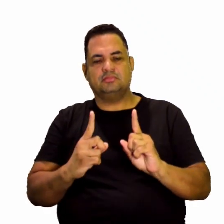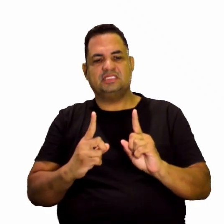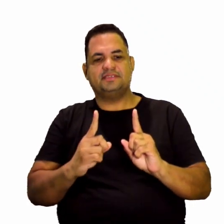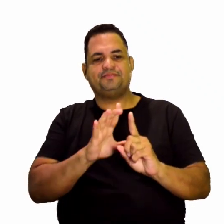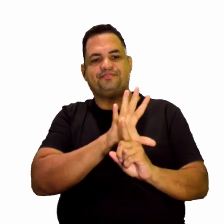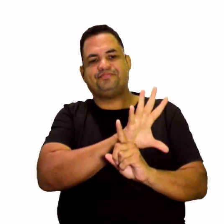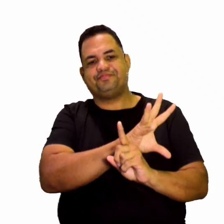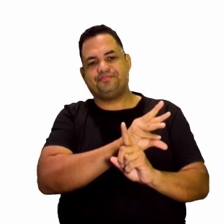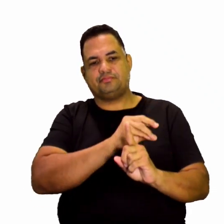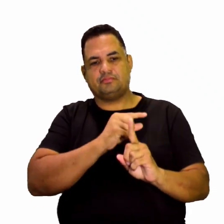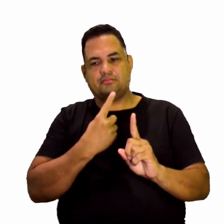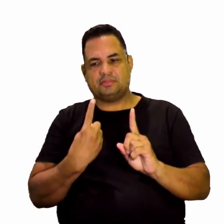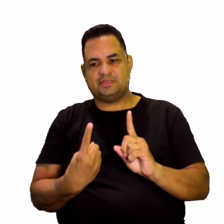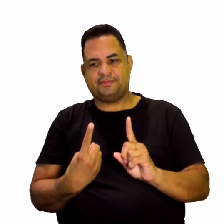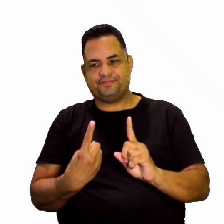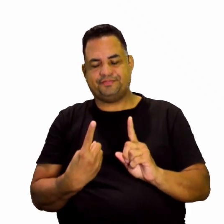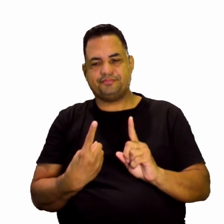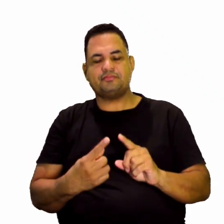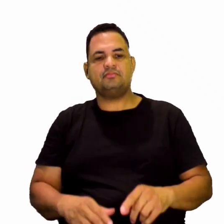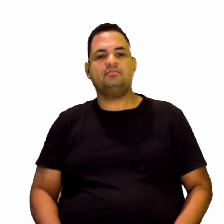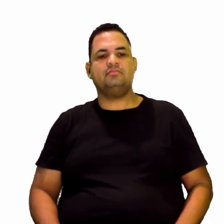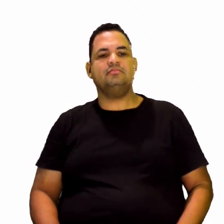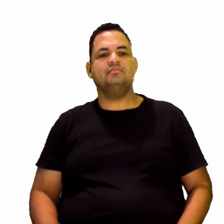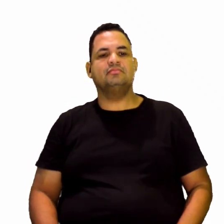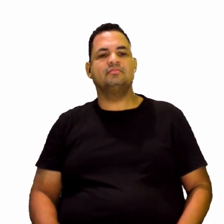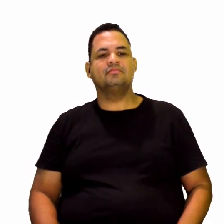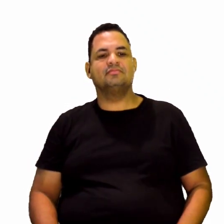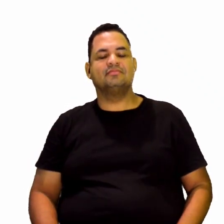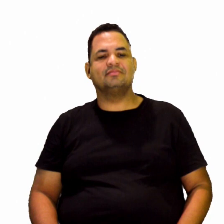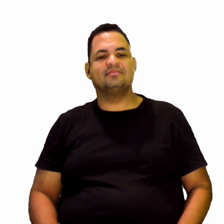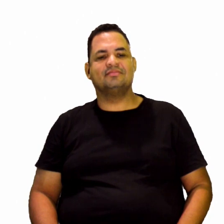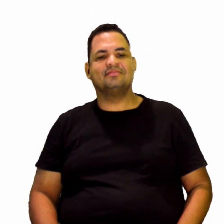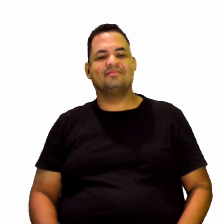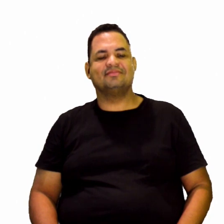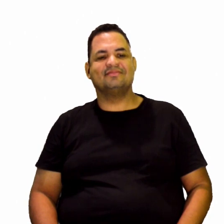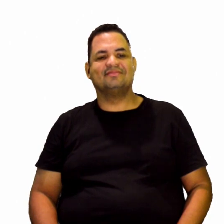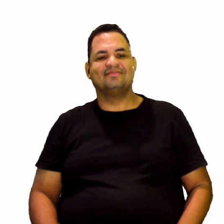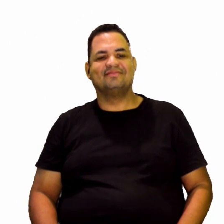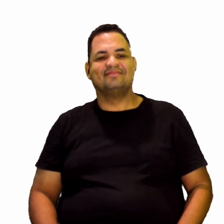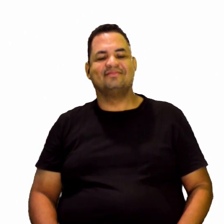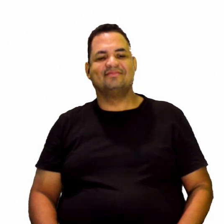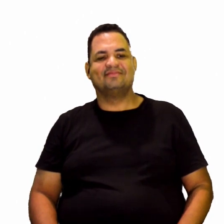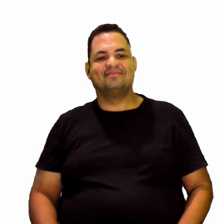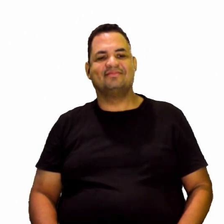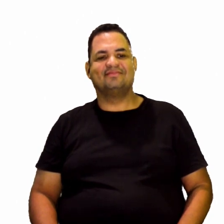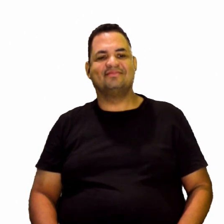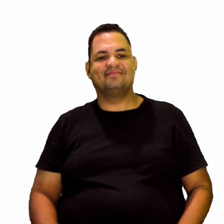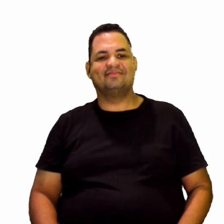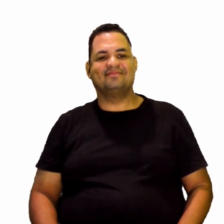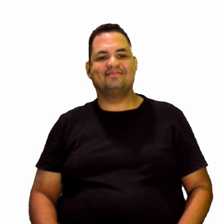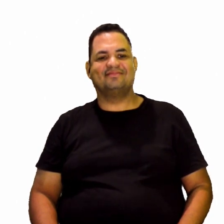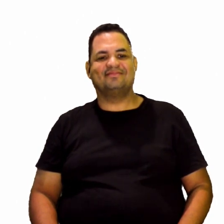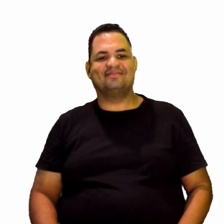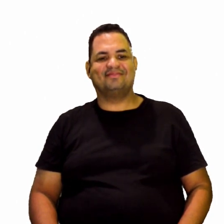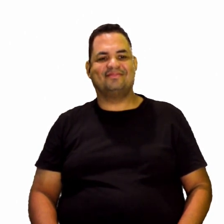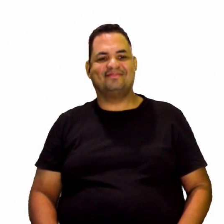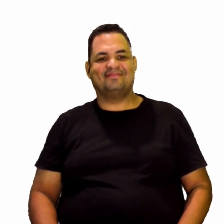Quem não assistiu a novela, quem não assistiu tá assistindo de novo. Jade, é isso mesmo.